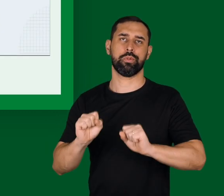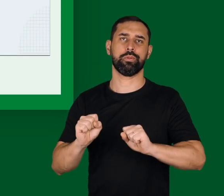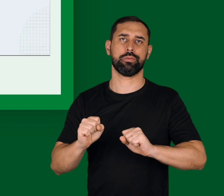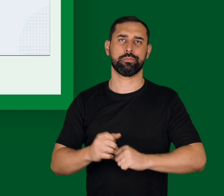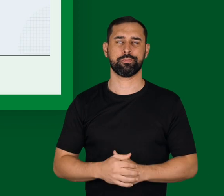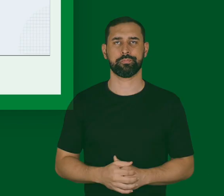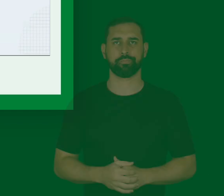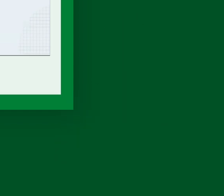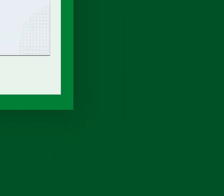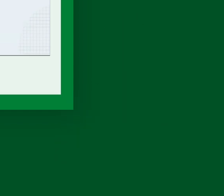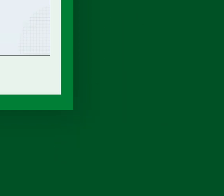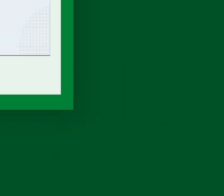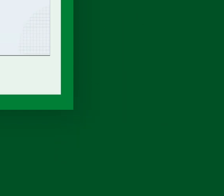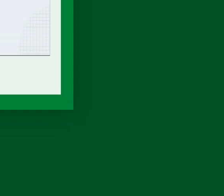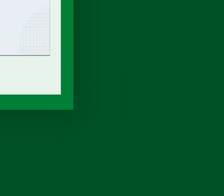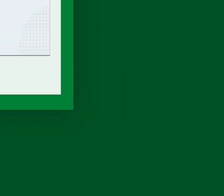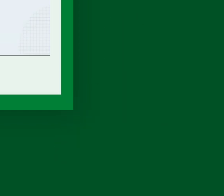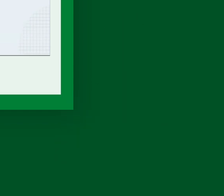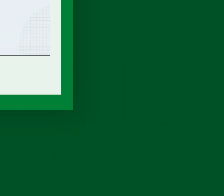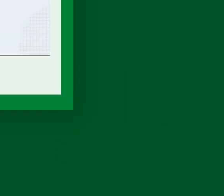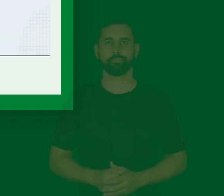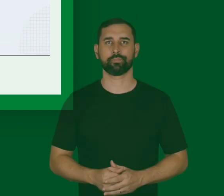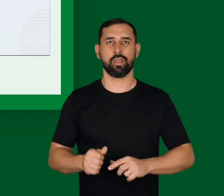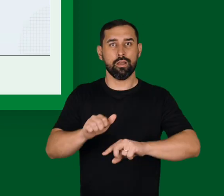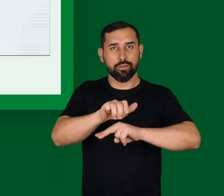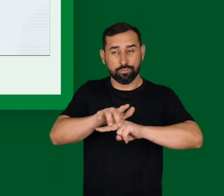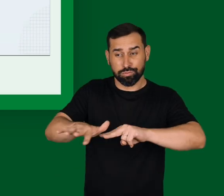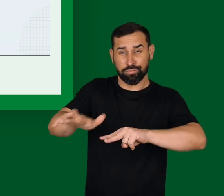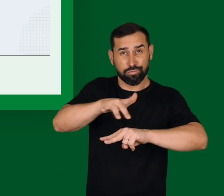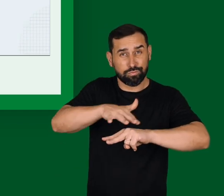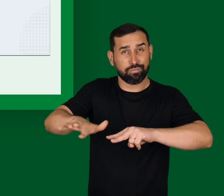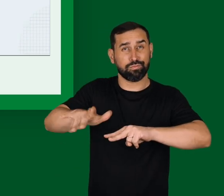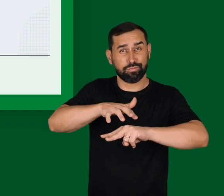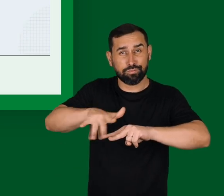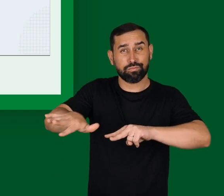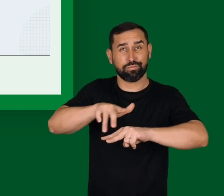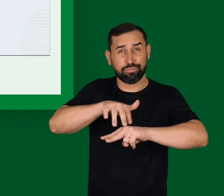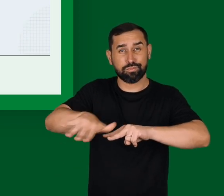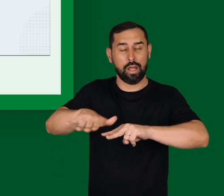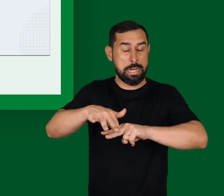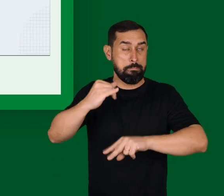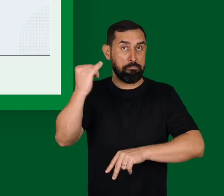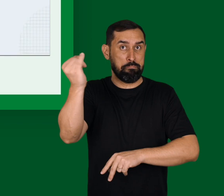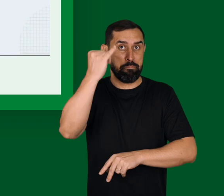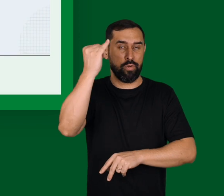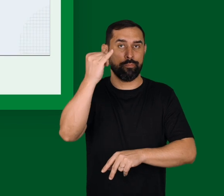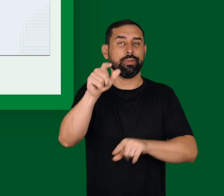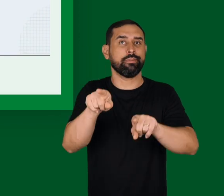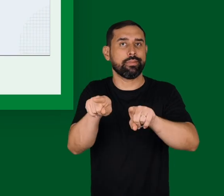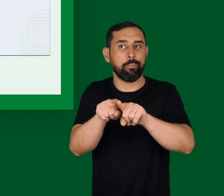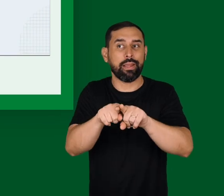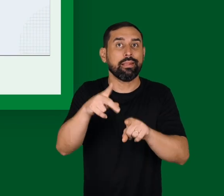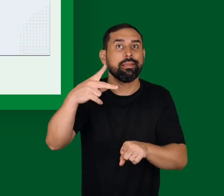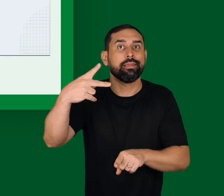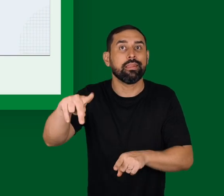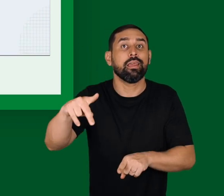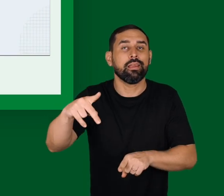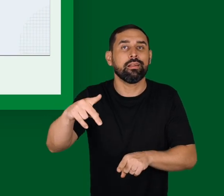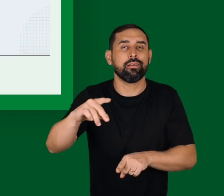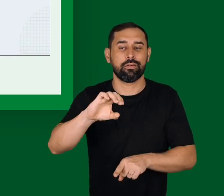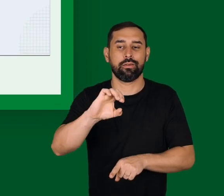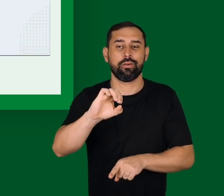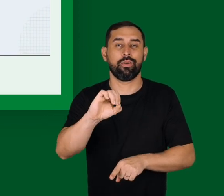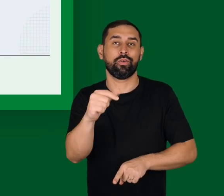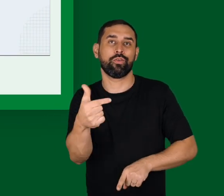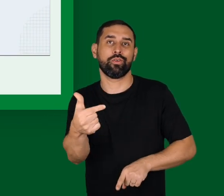torácicas imediatas, tá? Então, importante ventilar, manteve ventilação. Se a gente